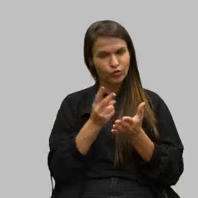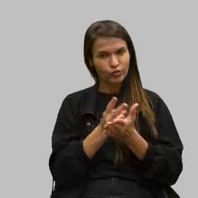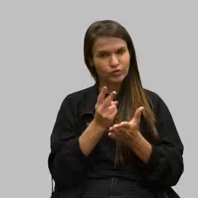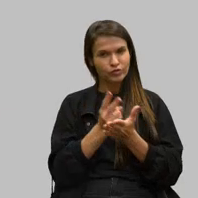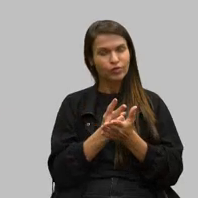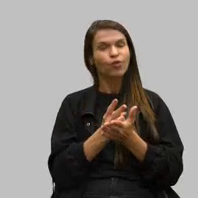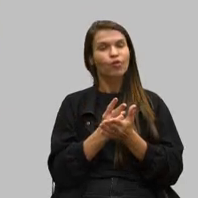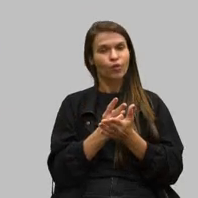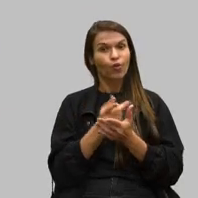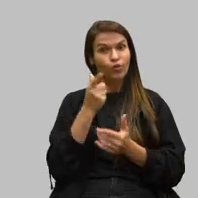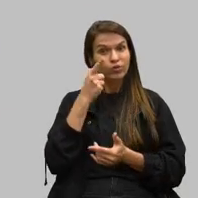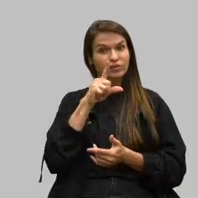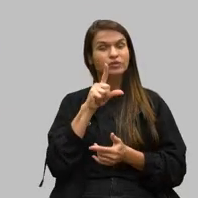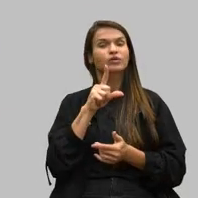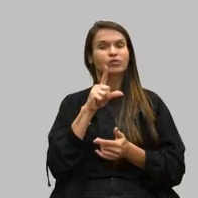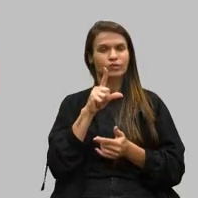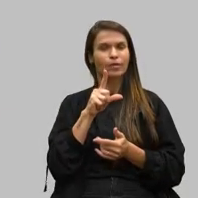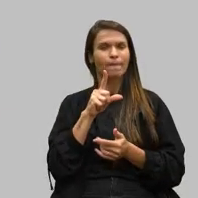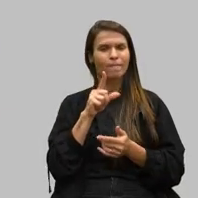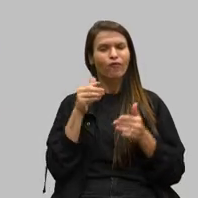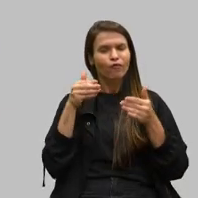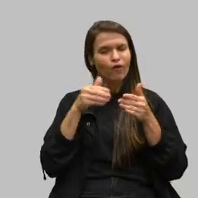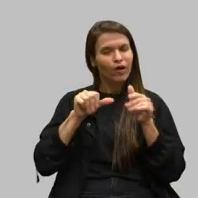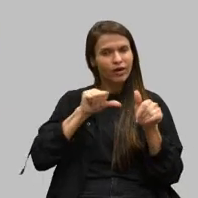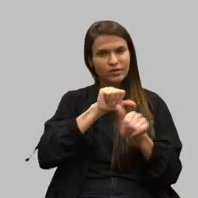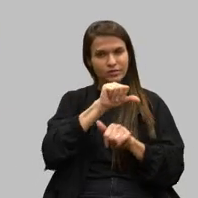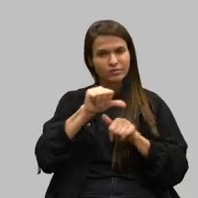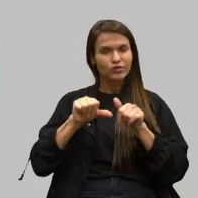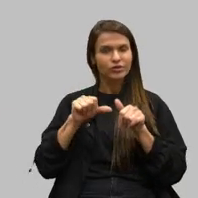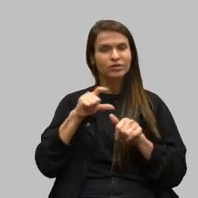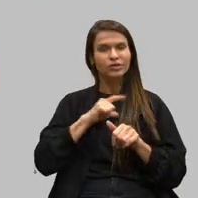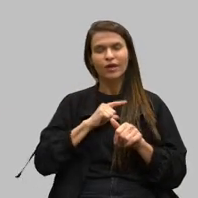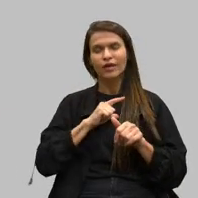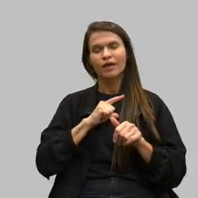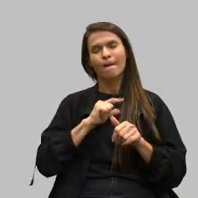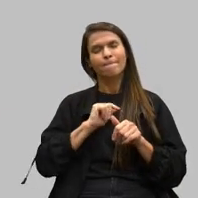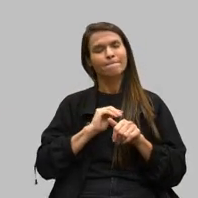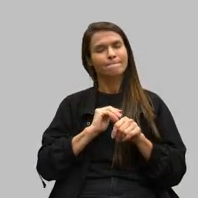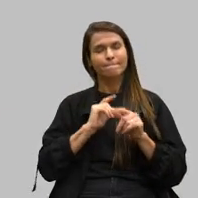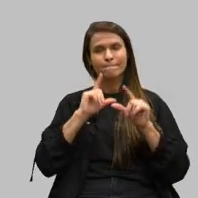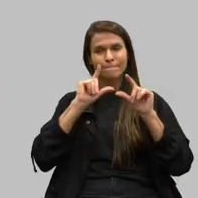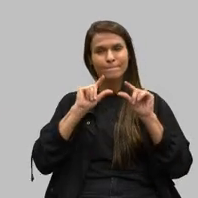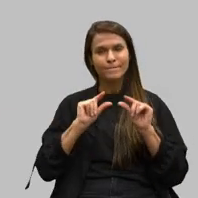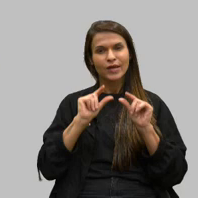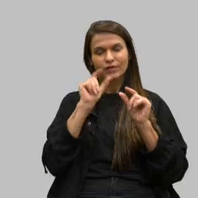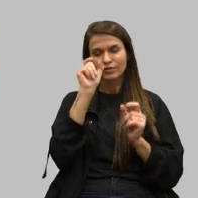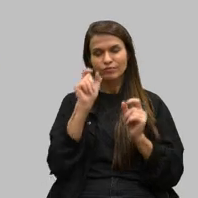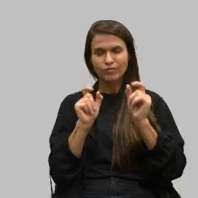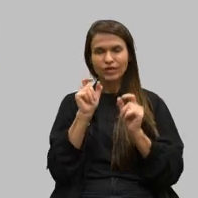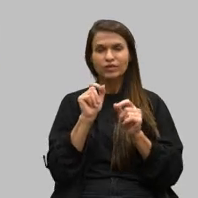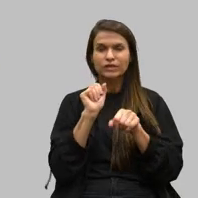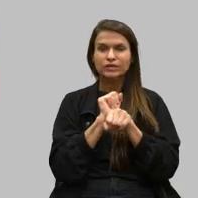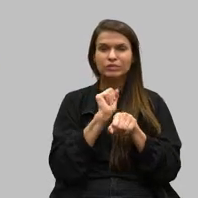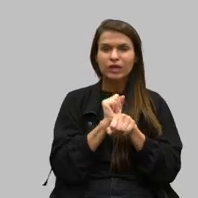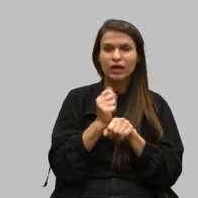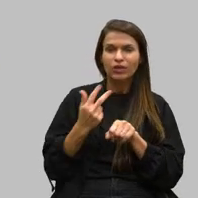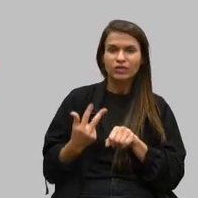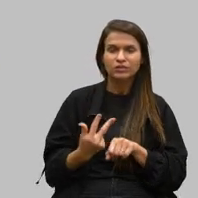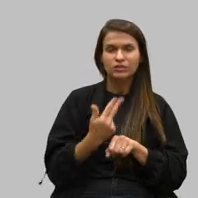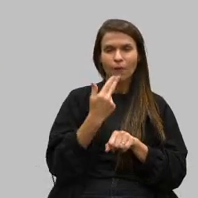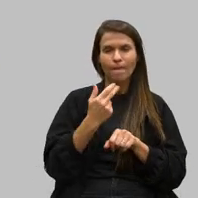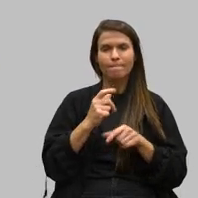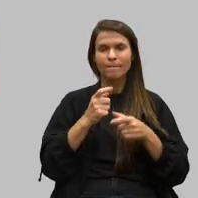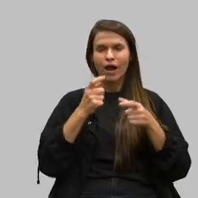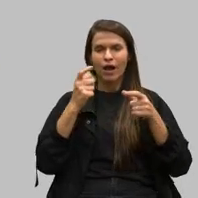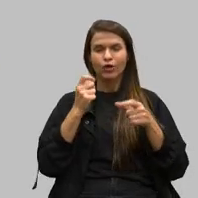continuar essas mudanças e a gente tenha cada vez menos pessoas esperando uma cirurgia, maior o número de